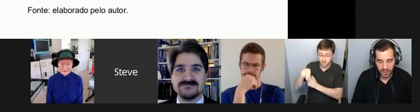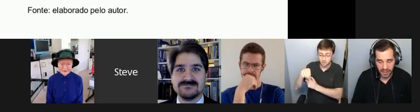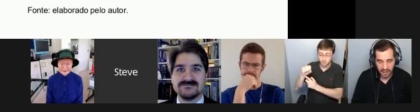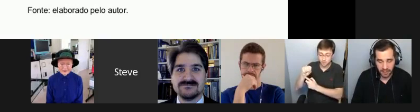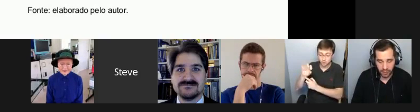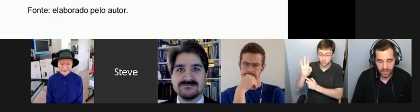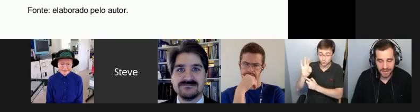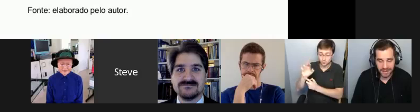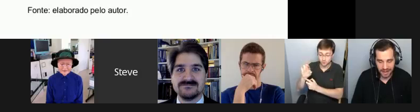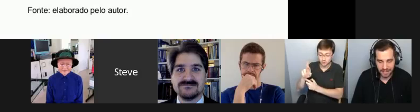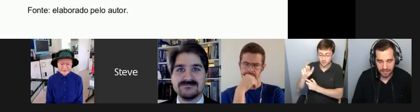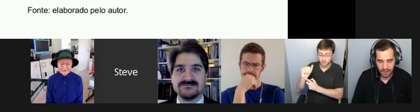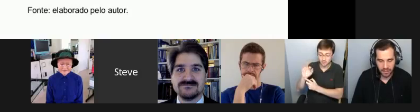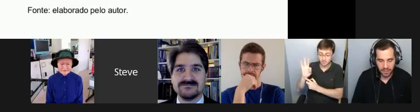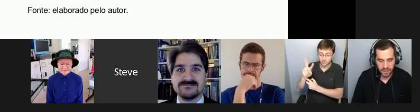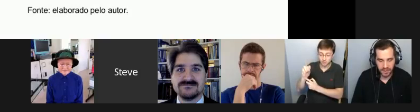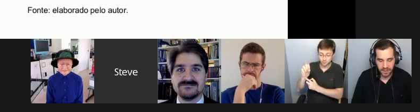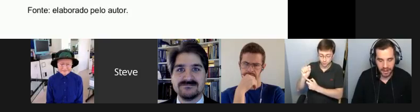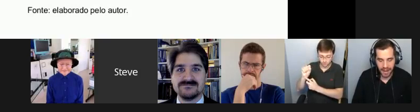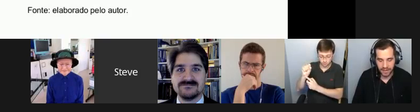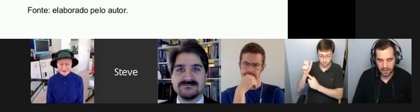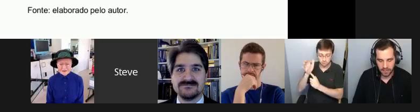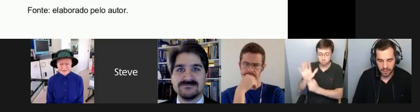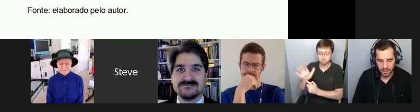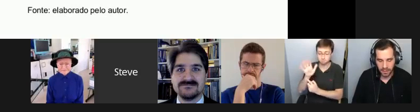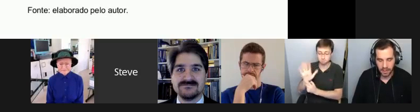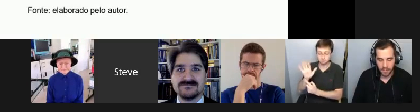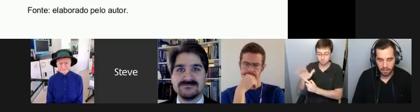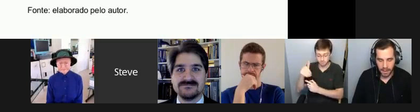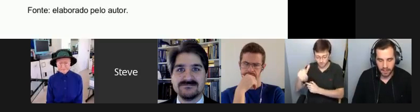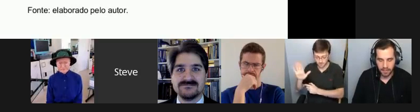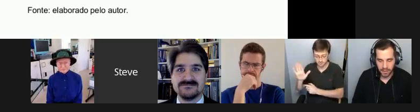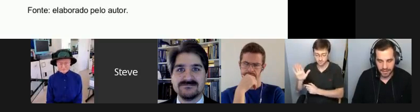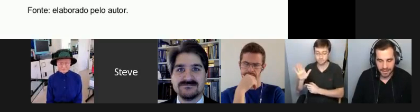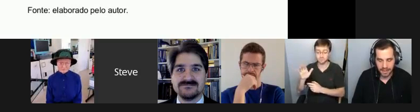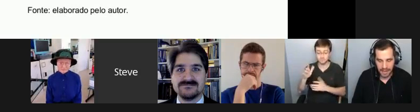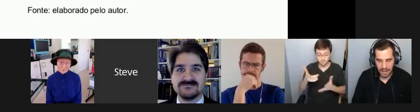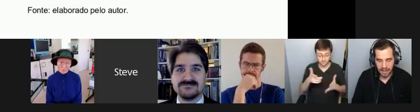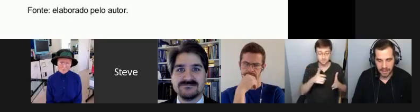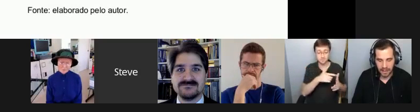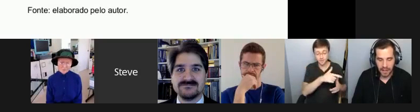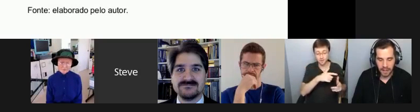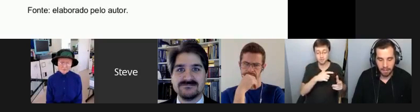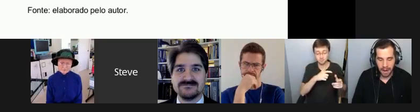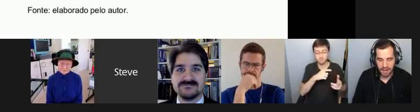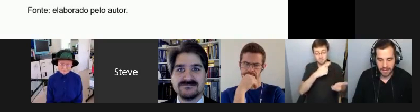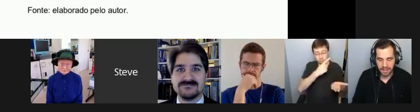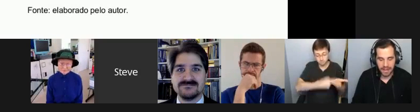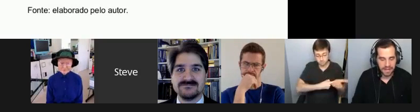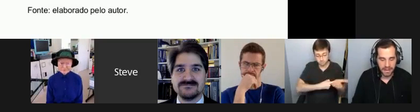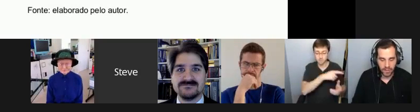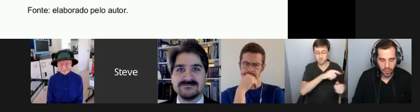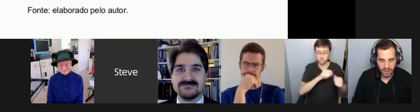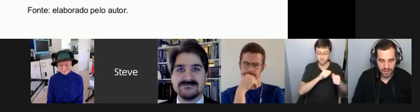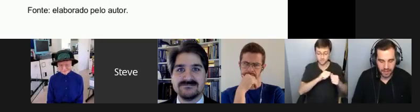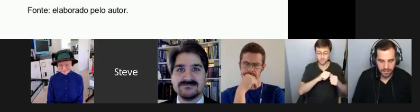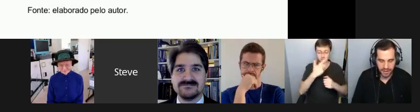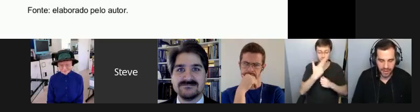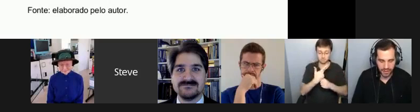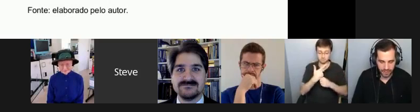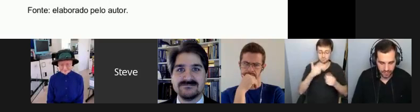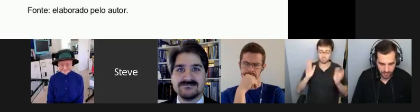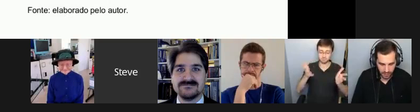eu pedi que ele utilizasse menos léxicos, menos sinais e mais